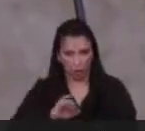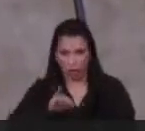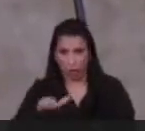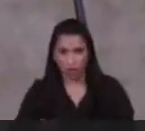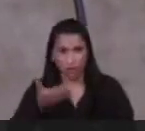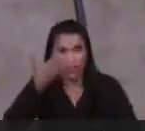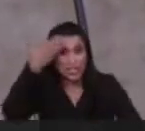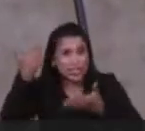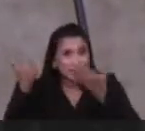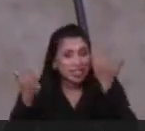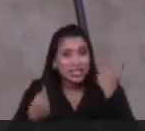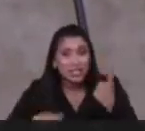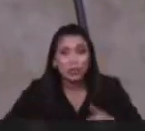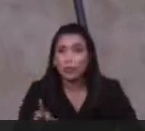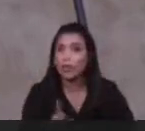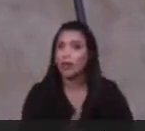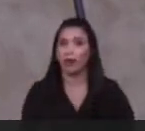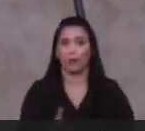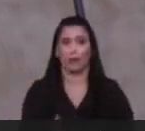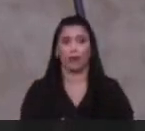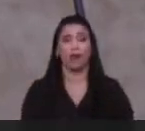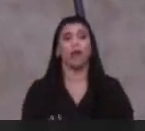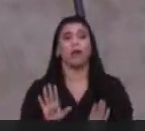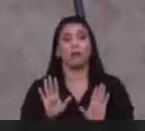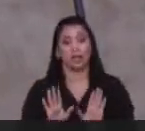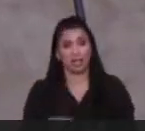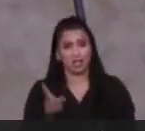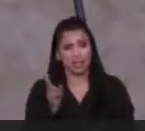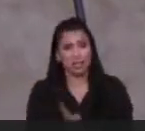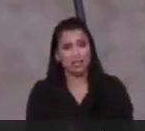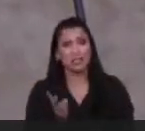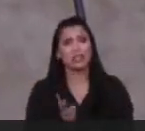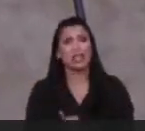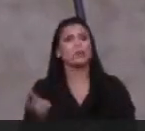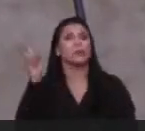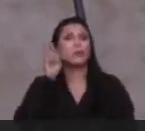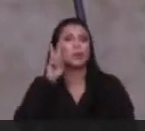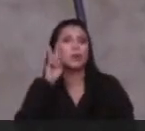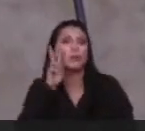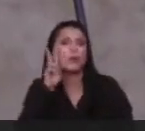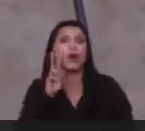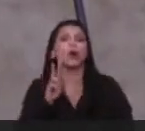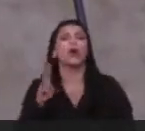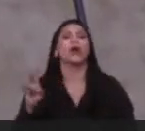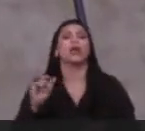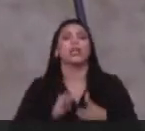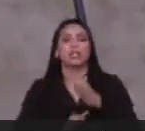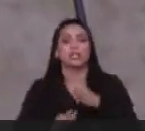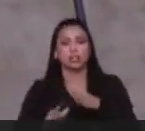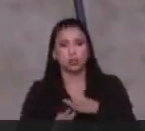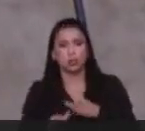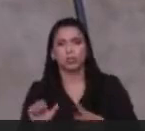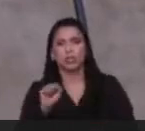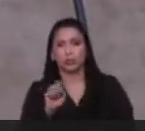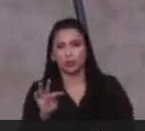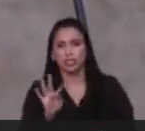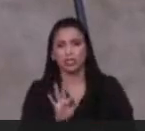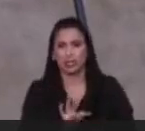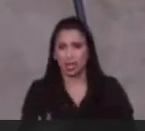esquecido para que, preservando-se a memória institucional, jamais se